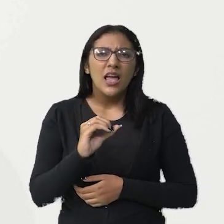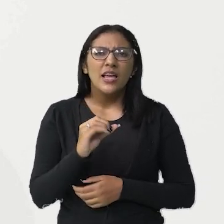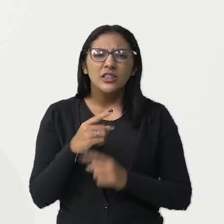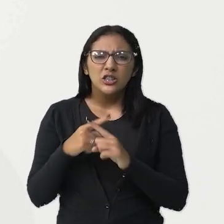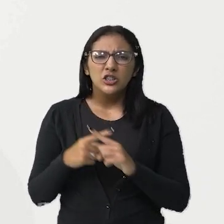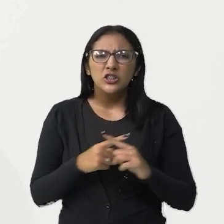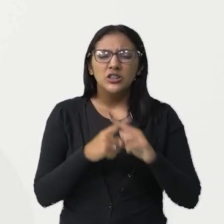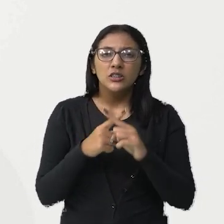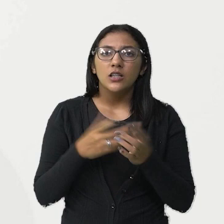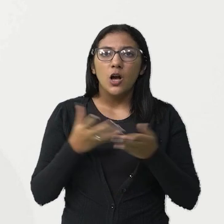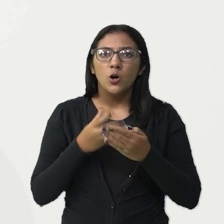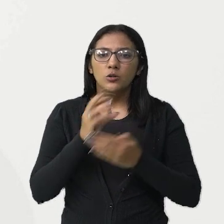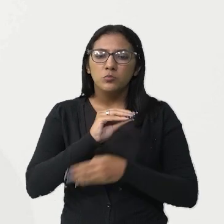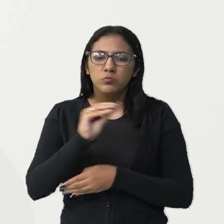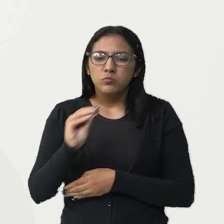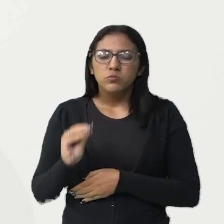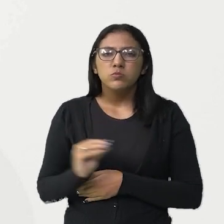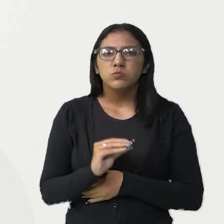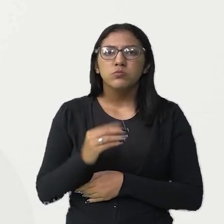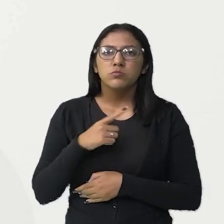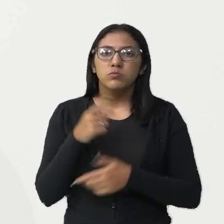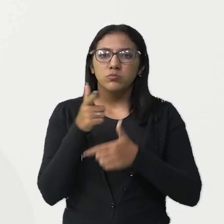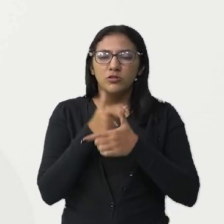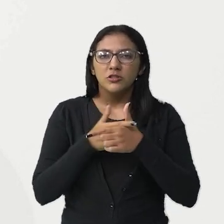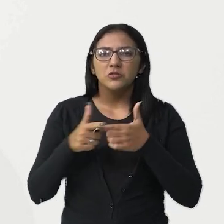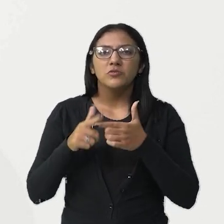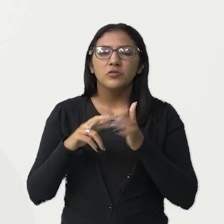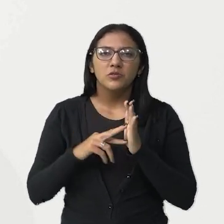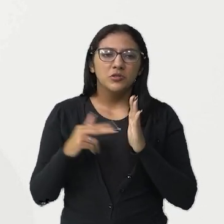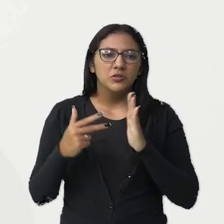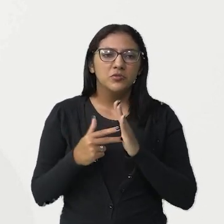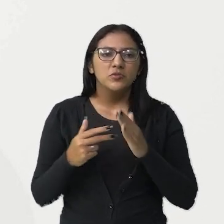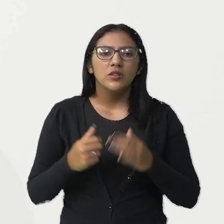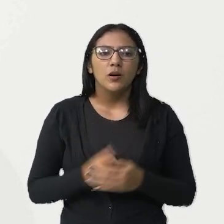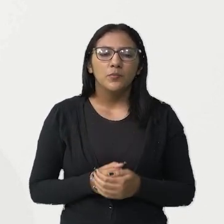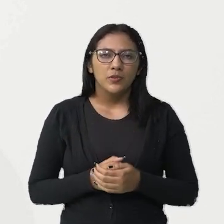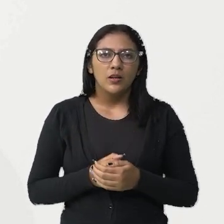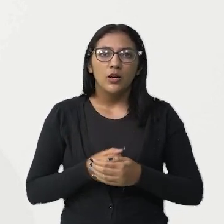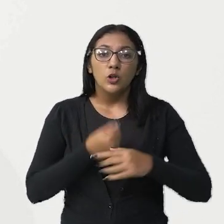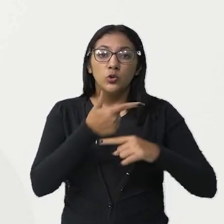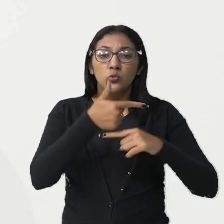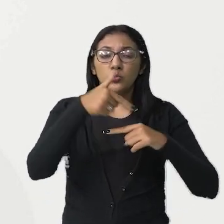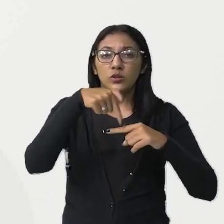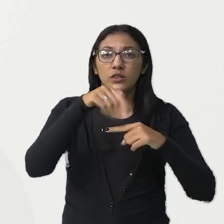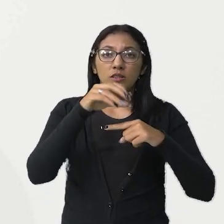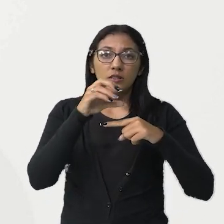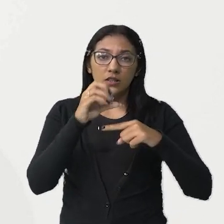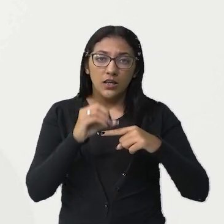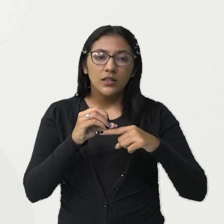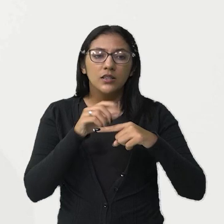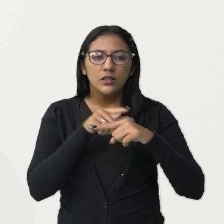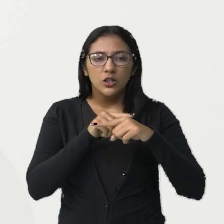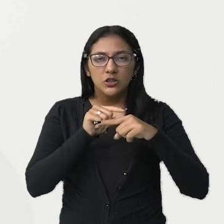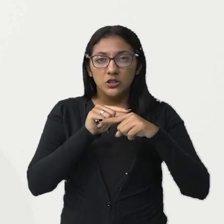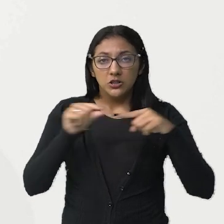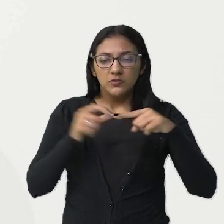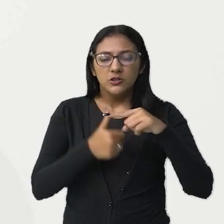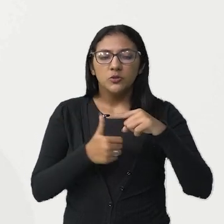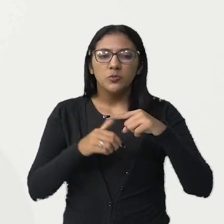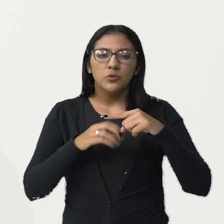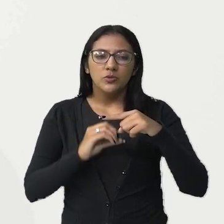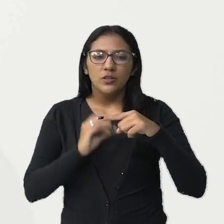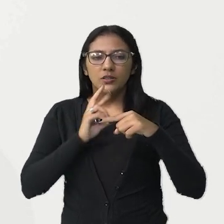multiplicando o x, quando ele passa para o segundo membro, ele passa dividindo lá o 270. E 270 dividido por